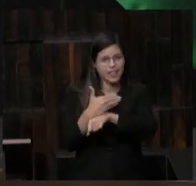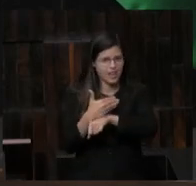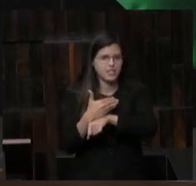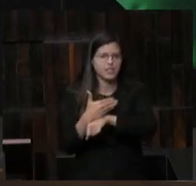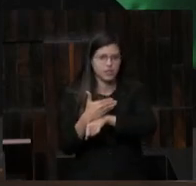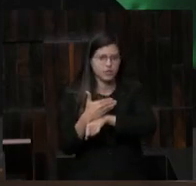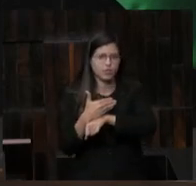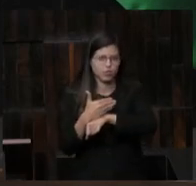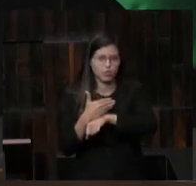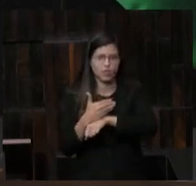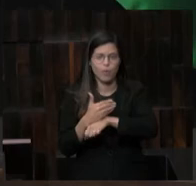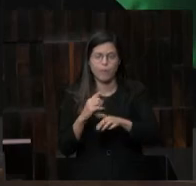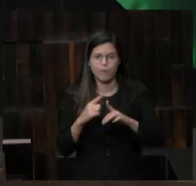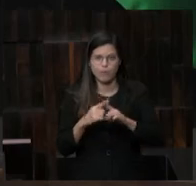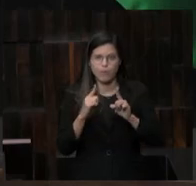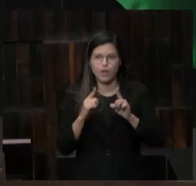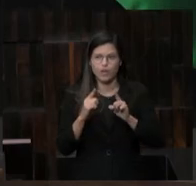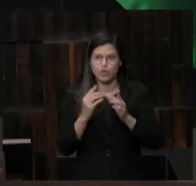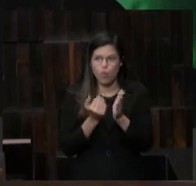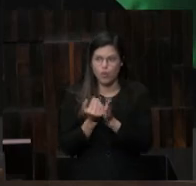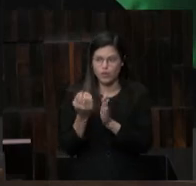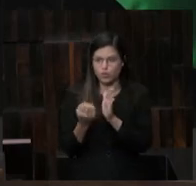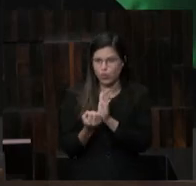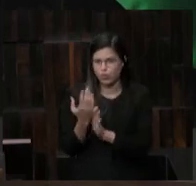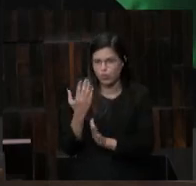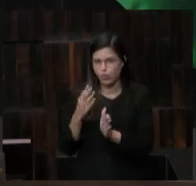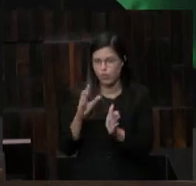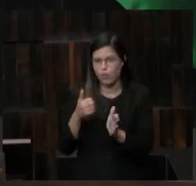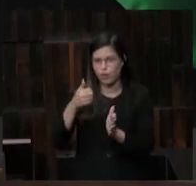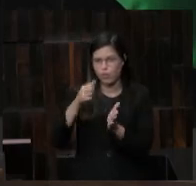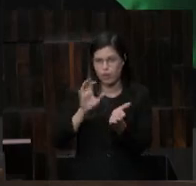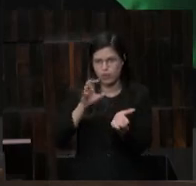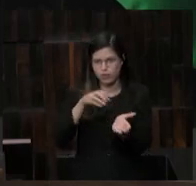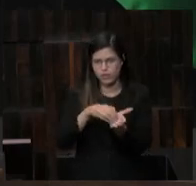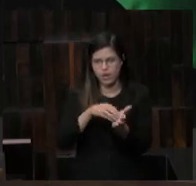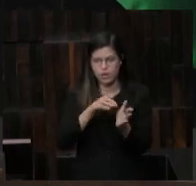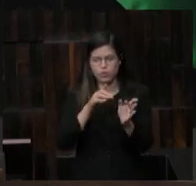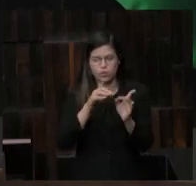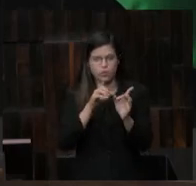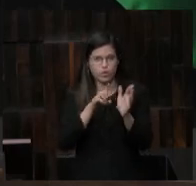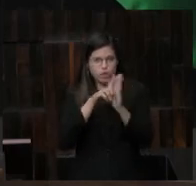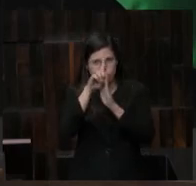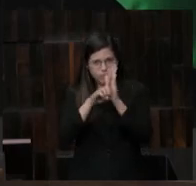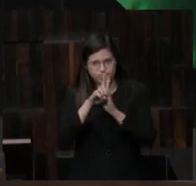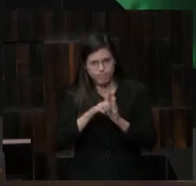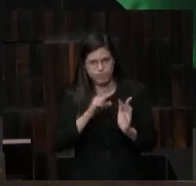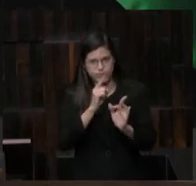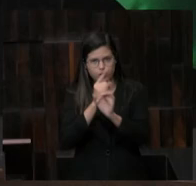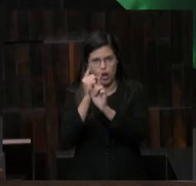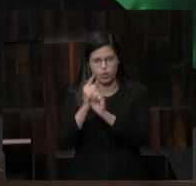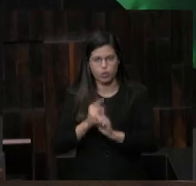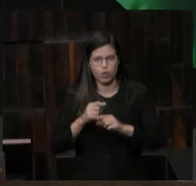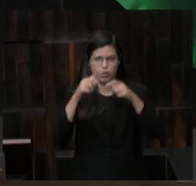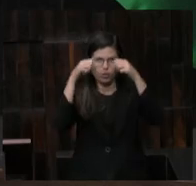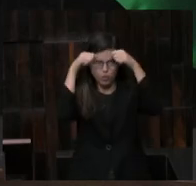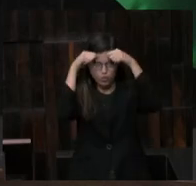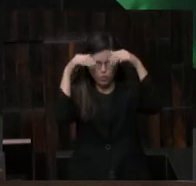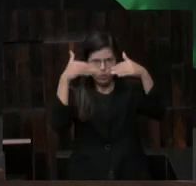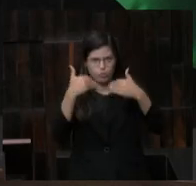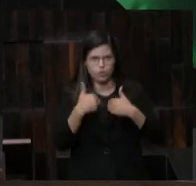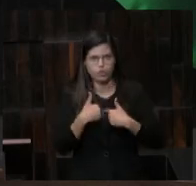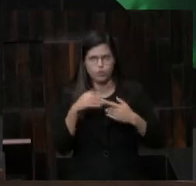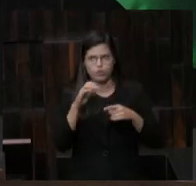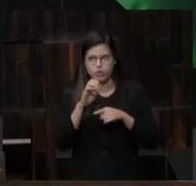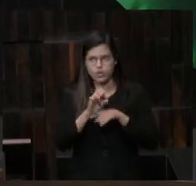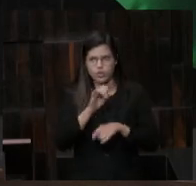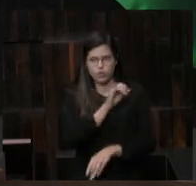mas finalmente nasceu, que foi o primeiro centro de diagnóstico do autismo do Estado do Rio